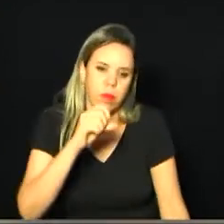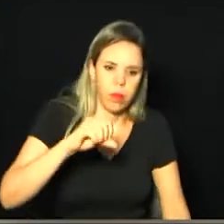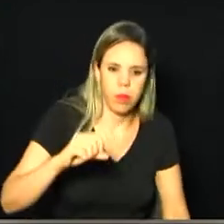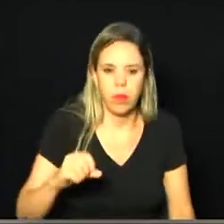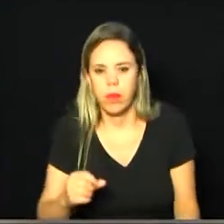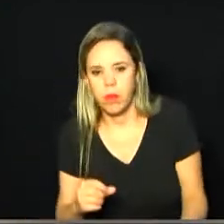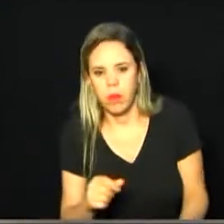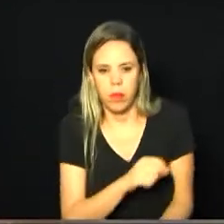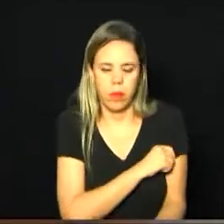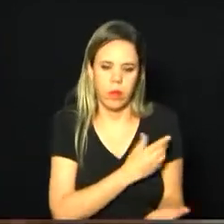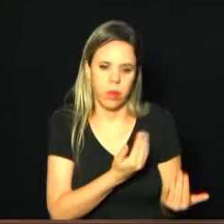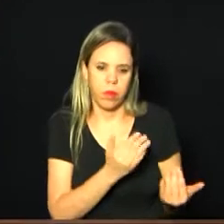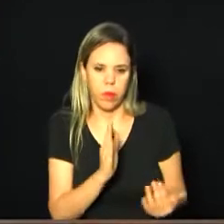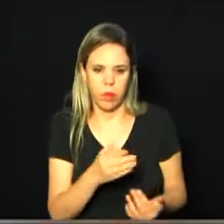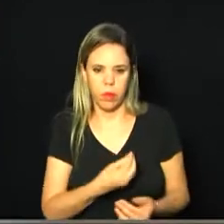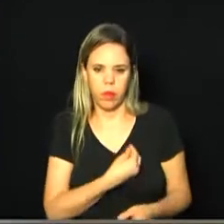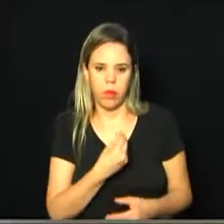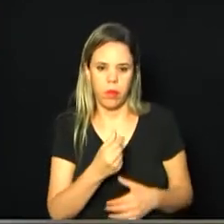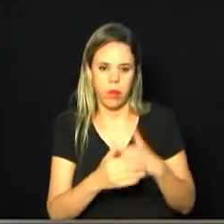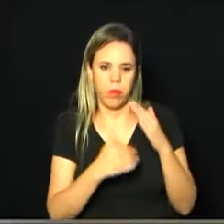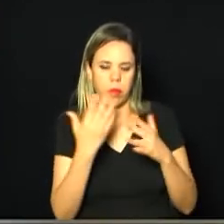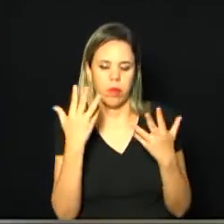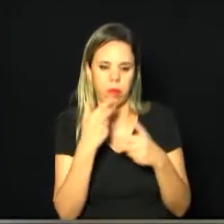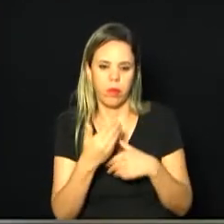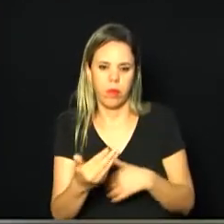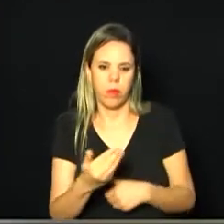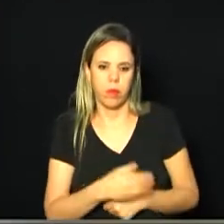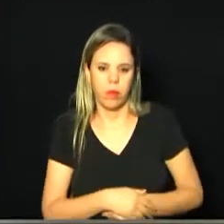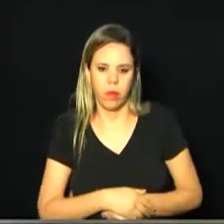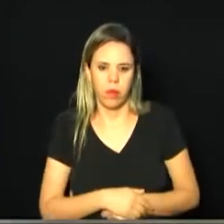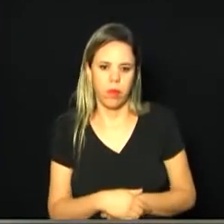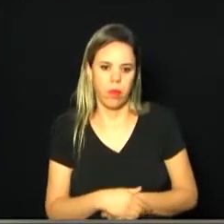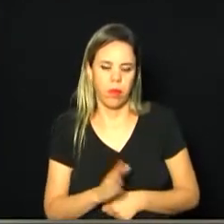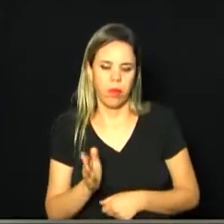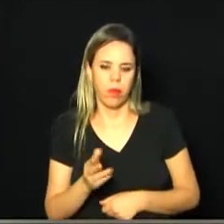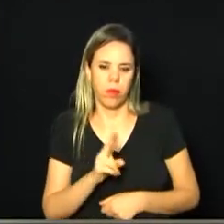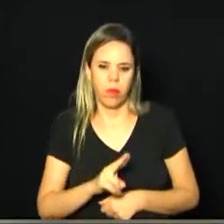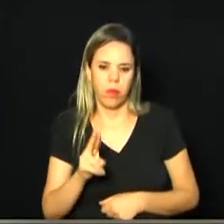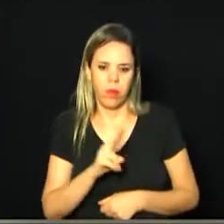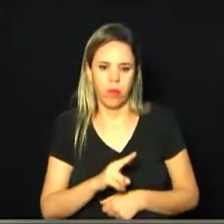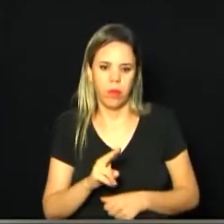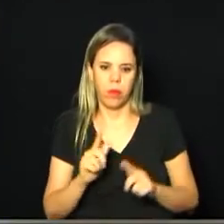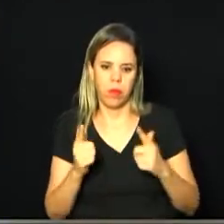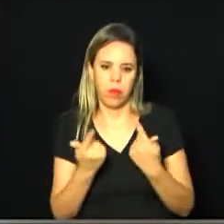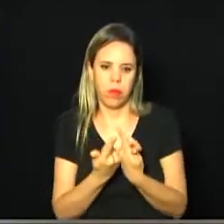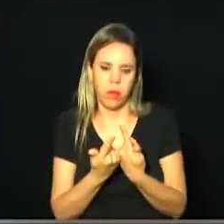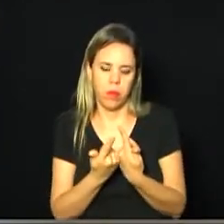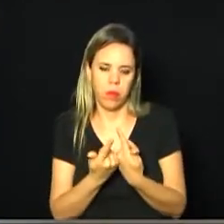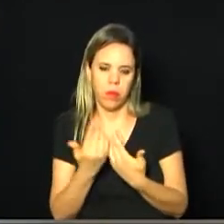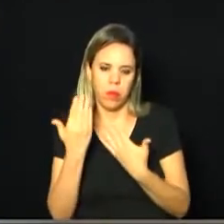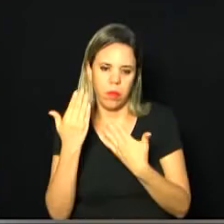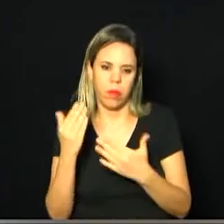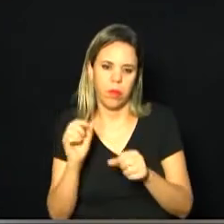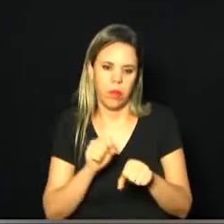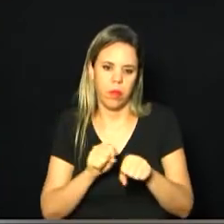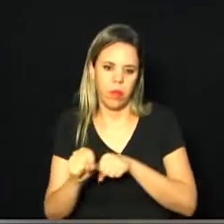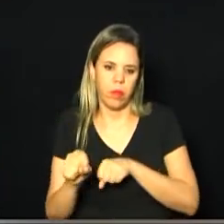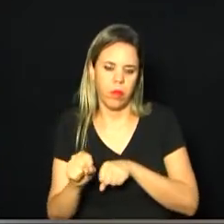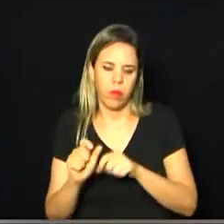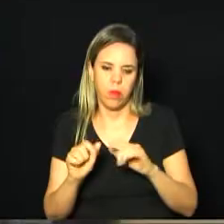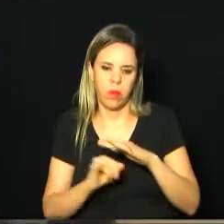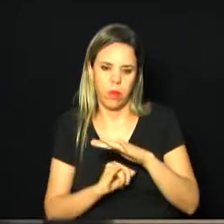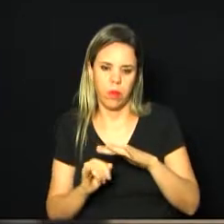anos é um jovem ainda tem uma vida né linda pela frente aí e já ocupa espaço de gestão graças a formação que